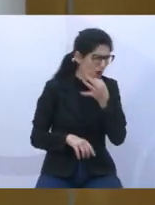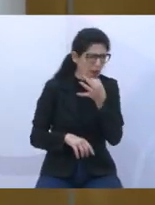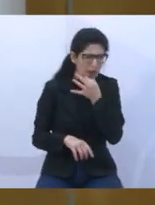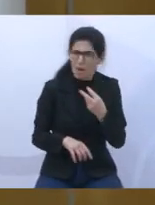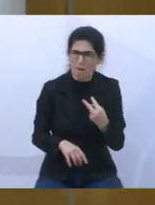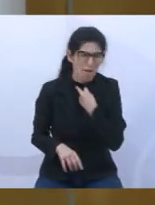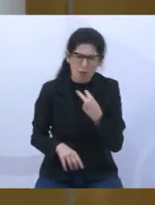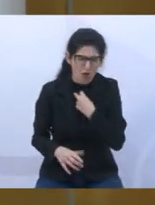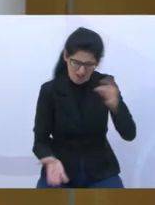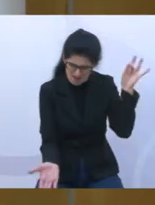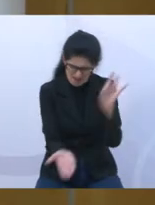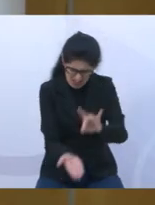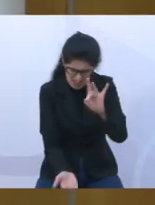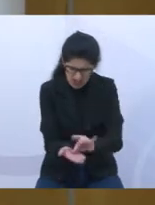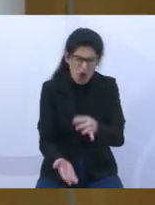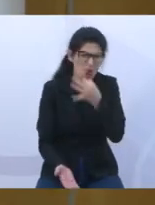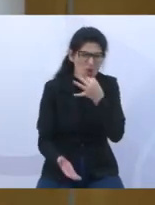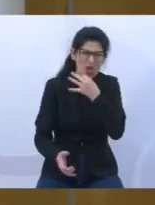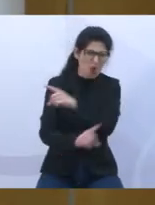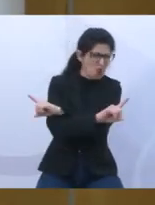no orçamento da cidade